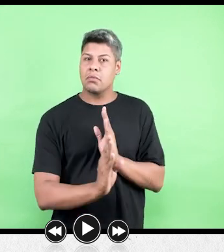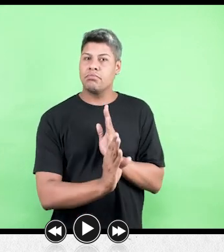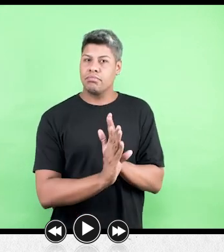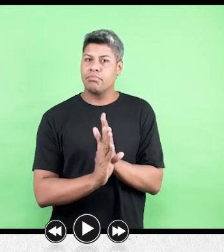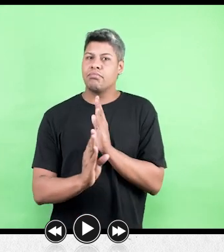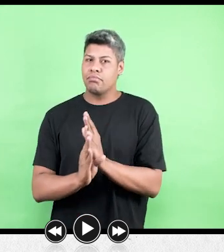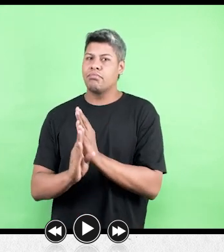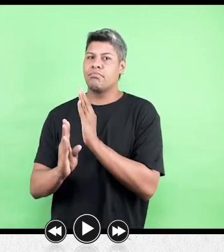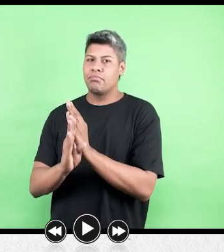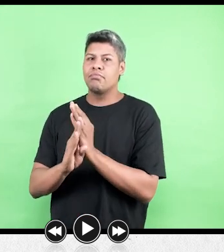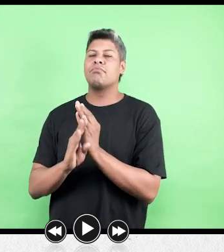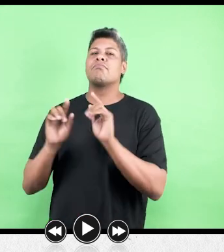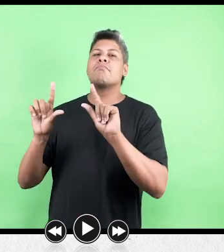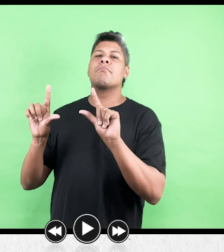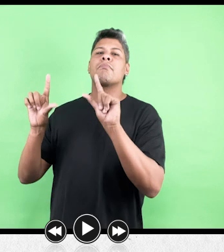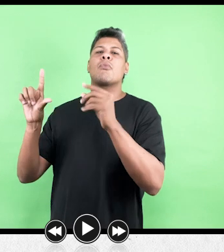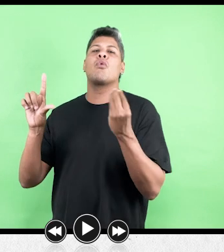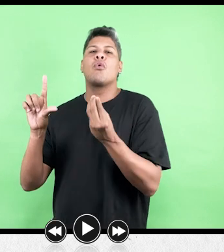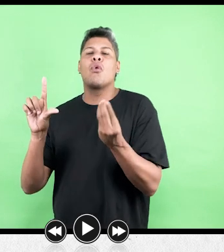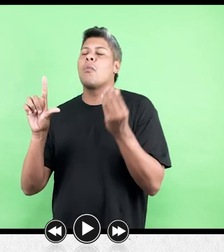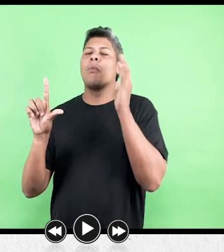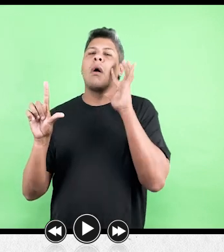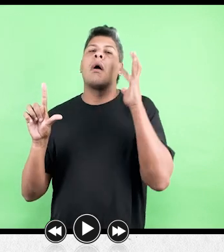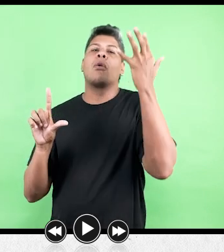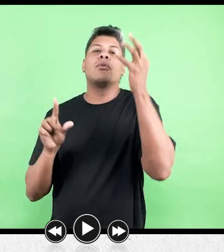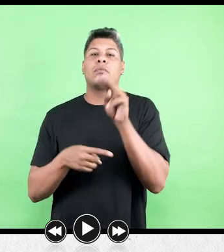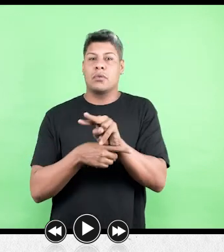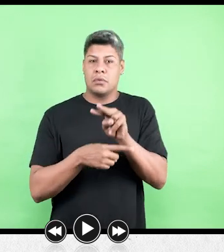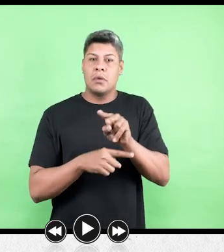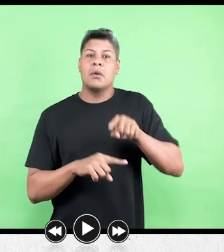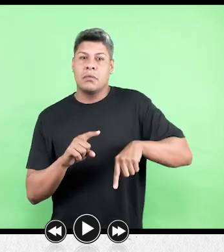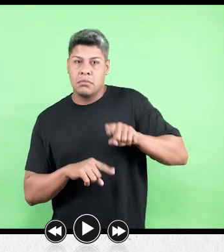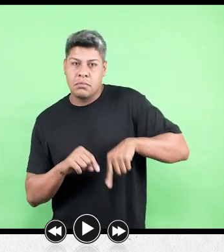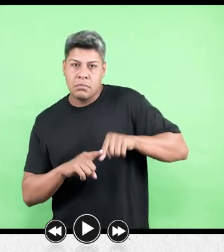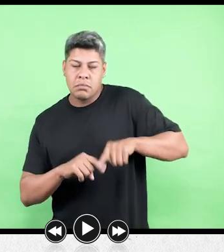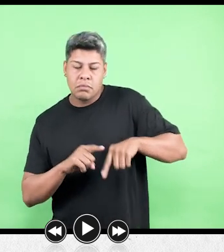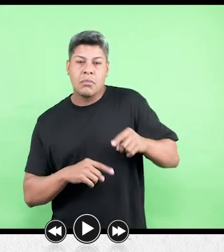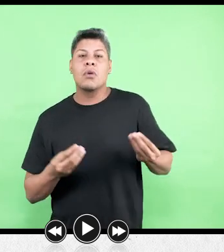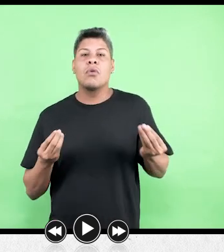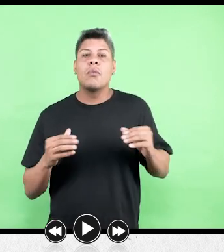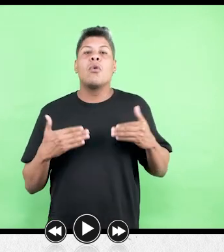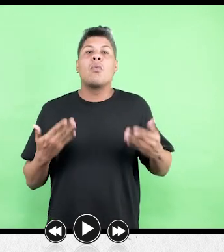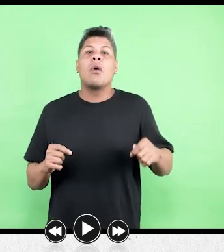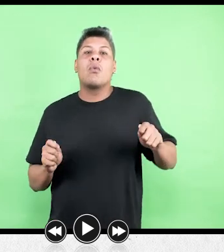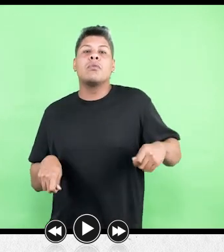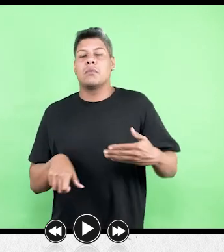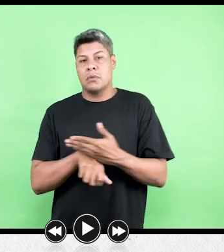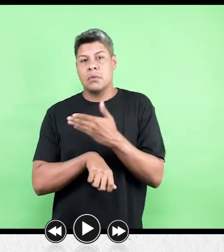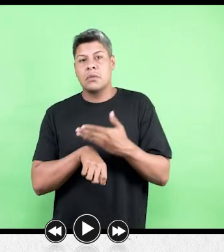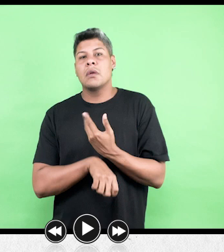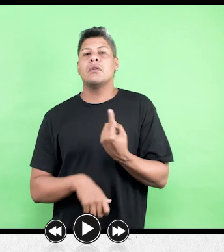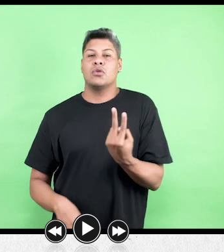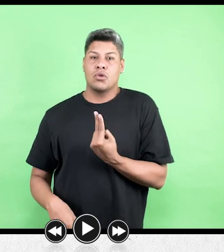identificação, sinalização, como que ocorre a conservação e a proteção desses equipamentos e dessas instalações, quais são as condições de acesso,